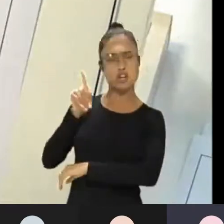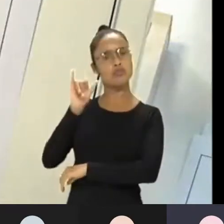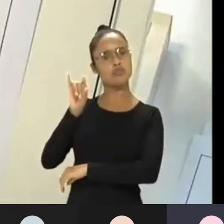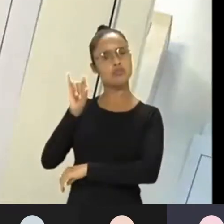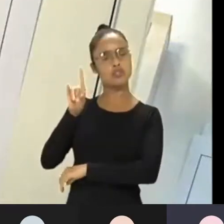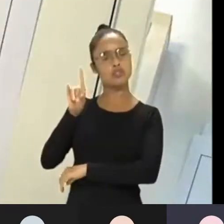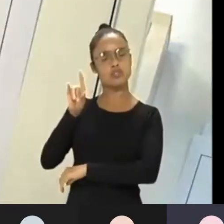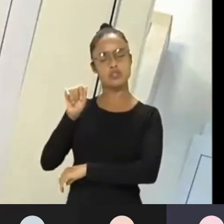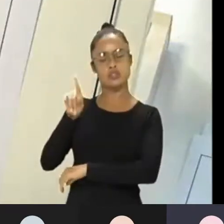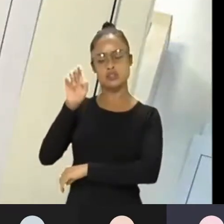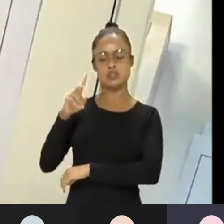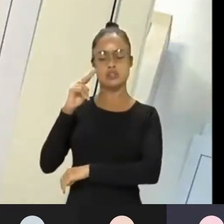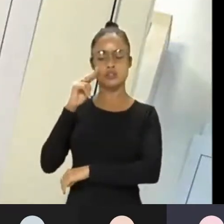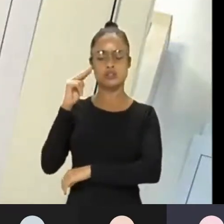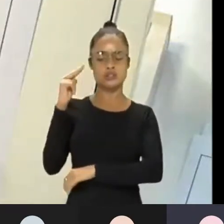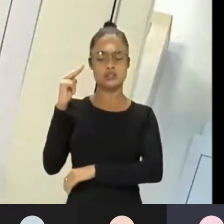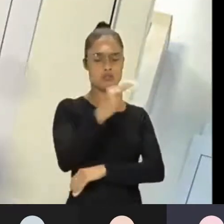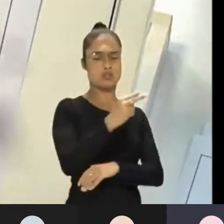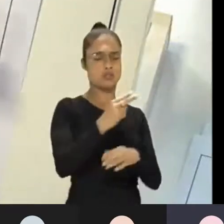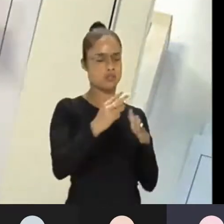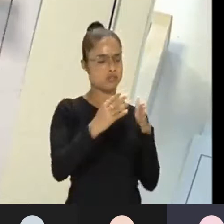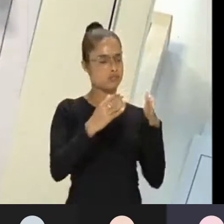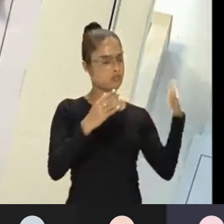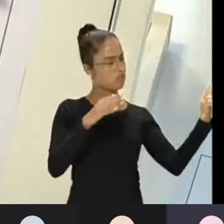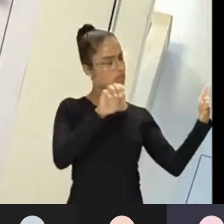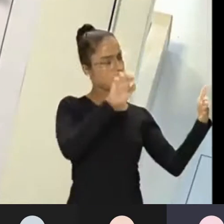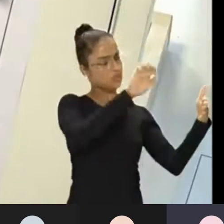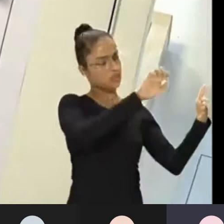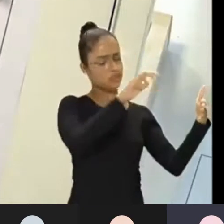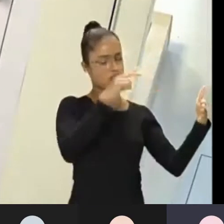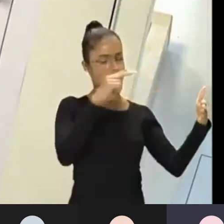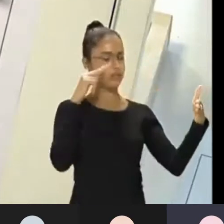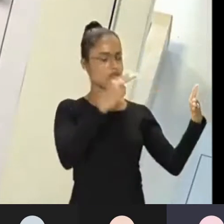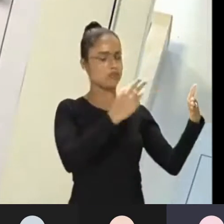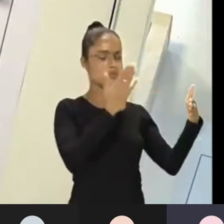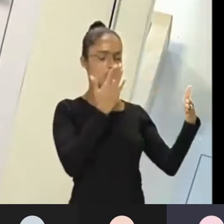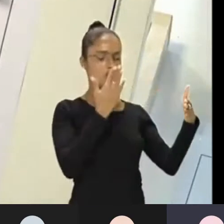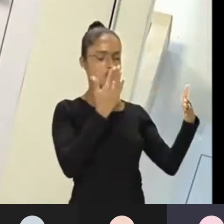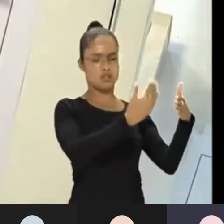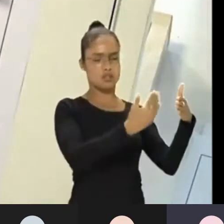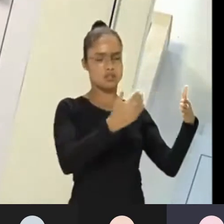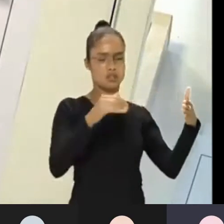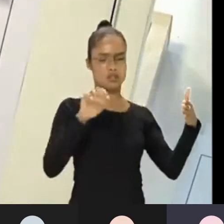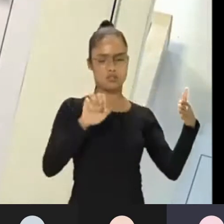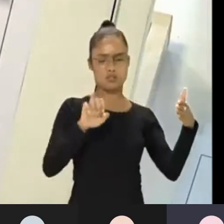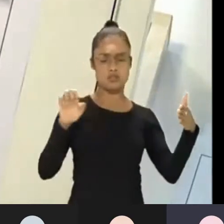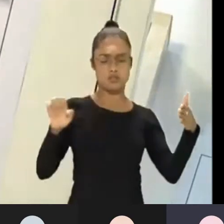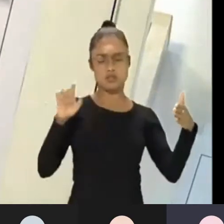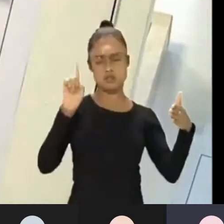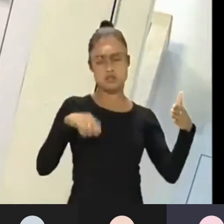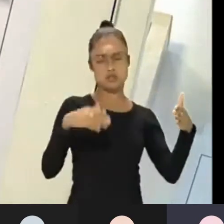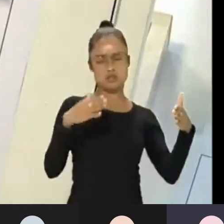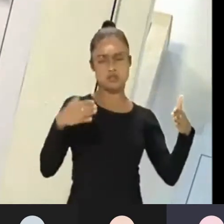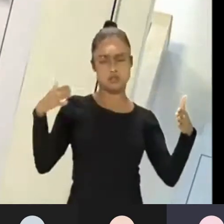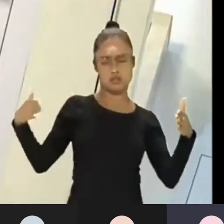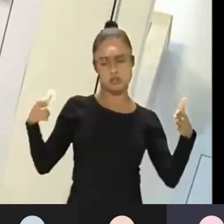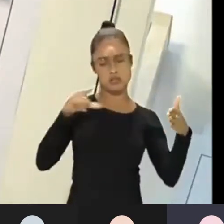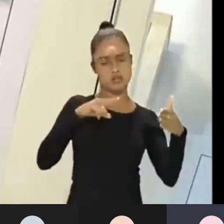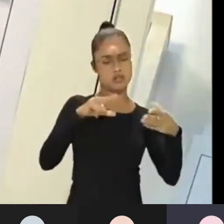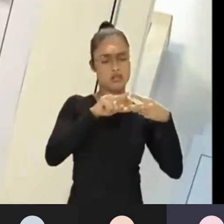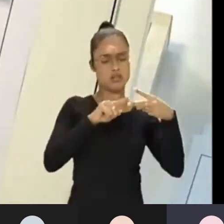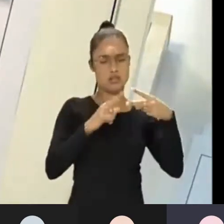vista lateral esquerda. Então, vou lá na vista lateral esquerda, eu vou medir quanto que eu tenho de profundidade. Eu tenho